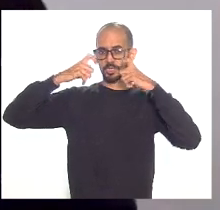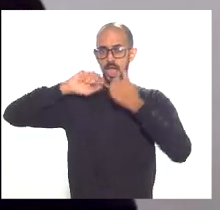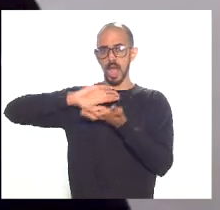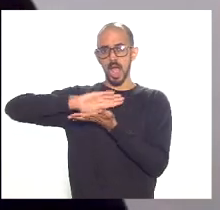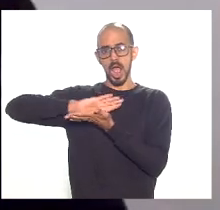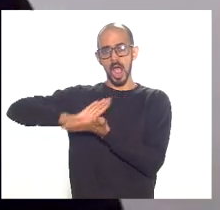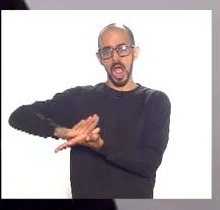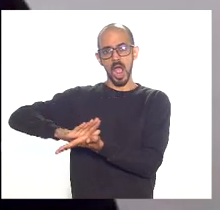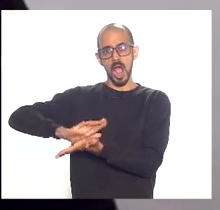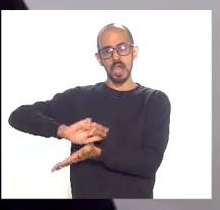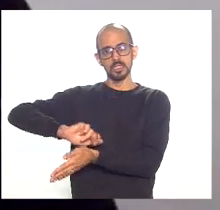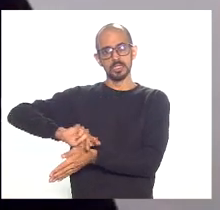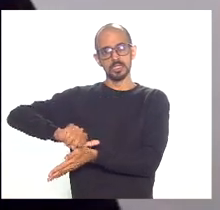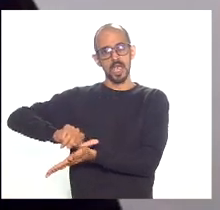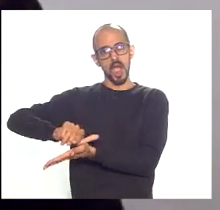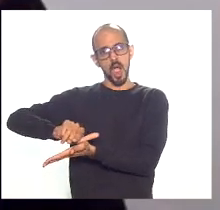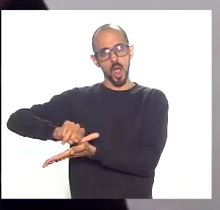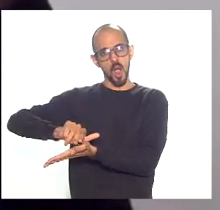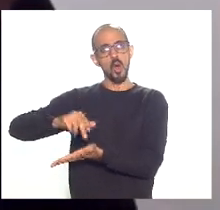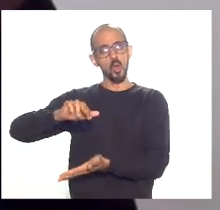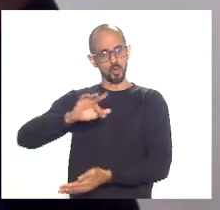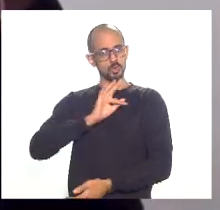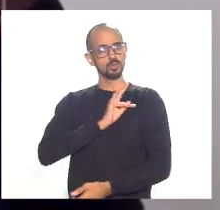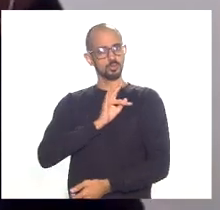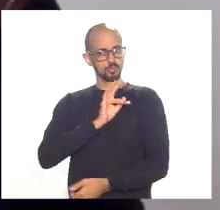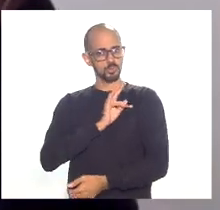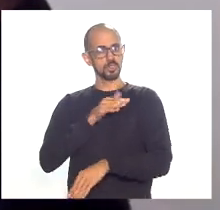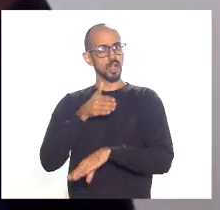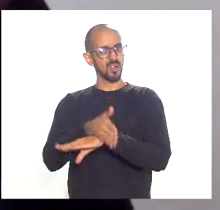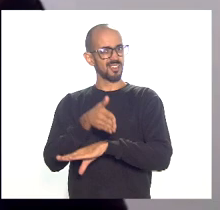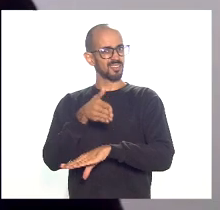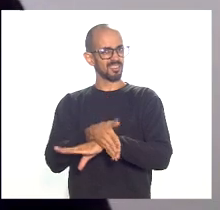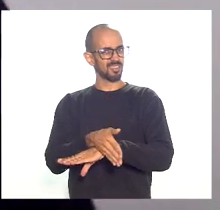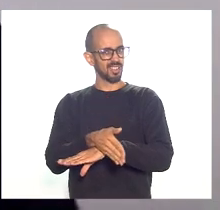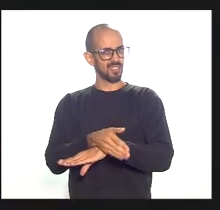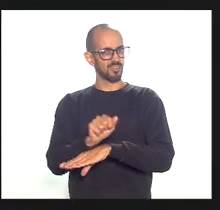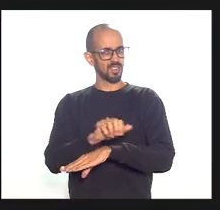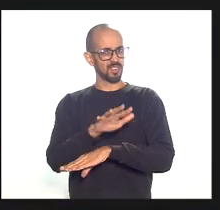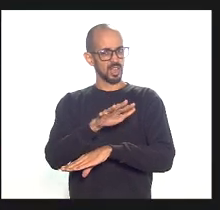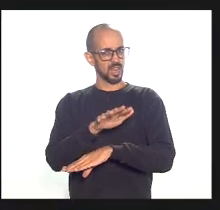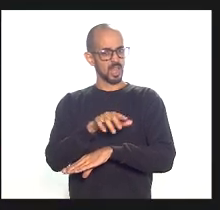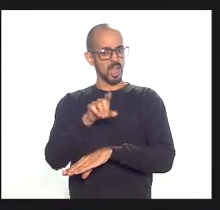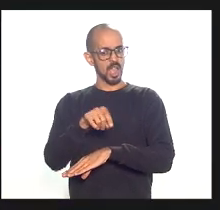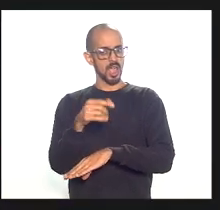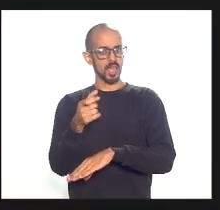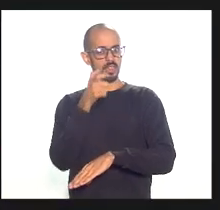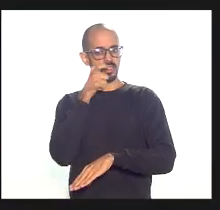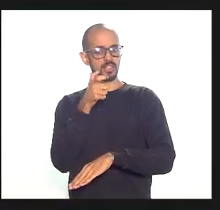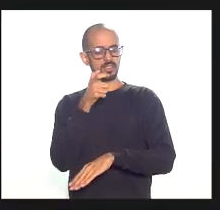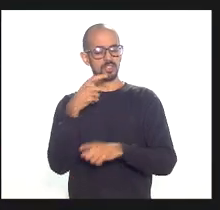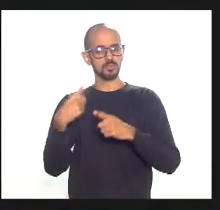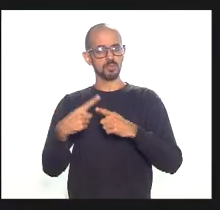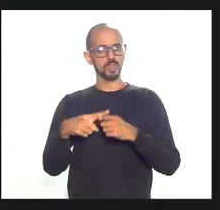racial em operações policiais também. O cruzamento desses dados é muito interessante porque ele não fala de uma